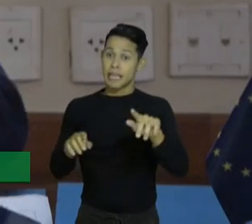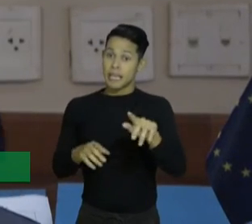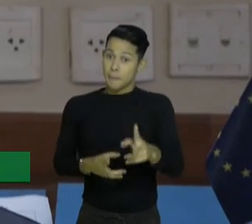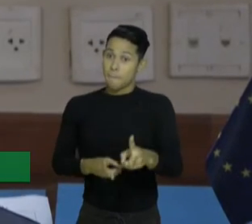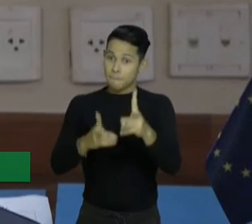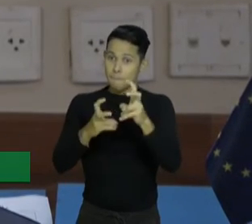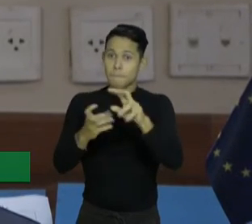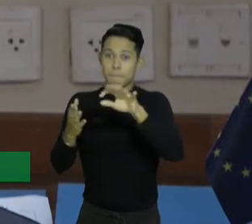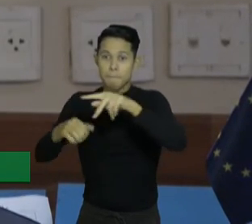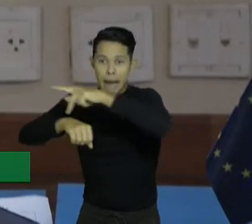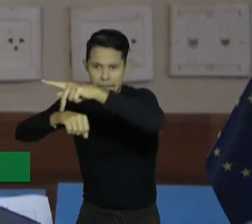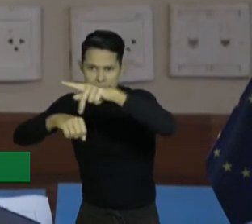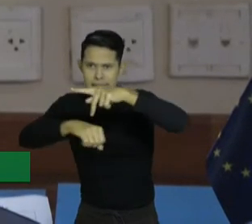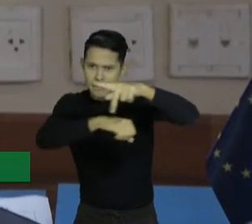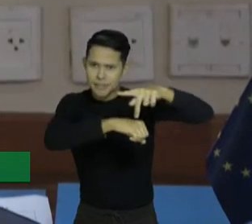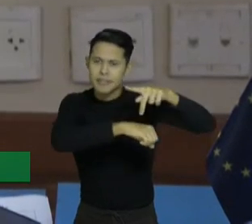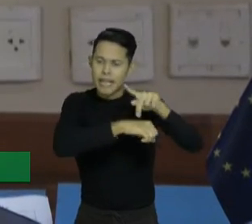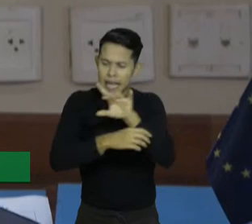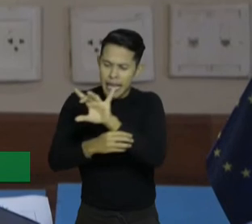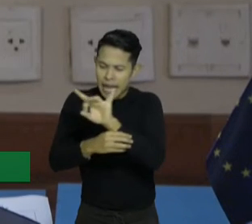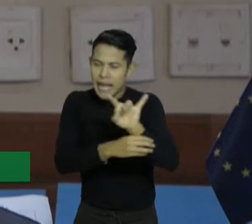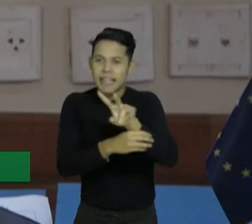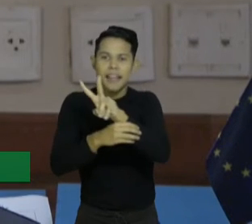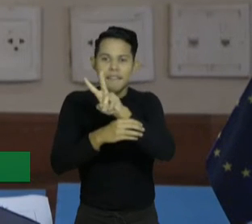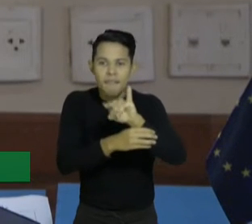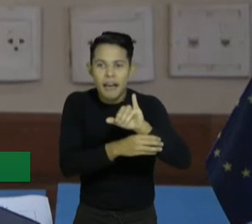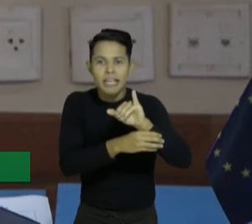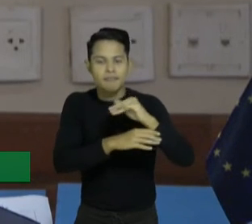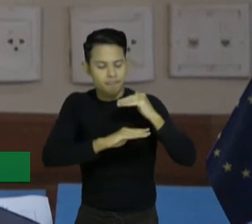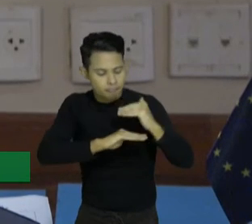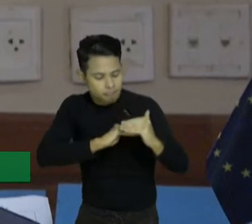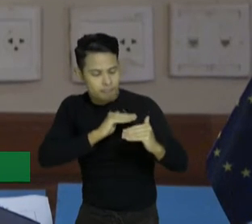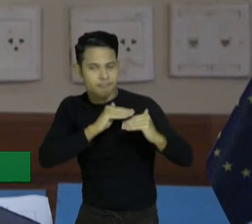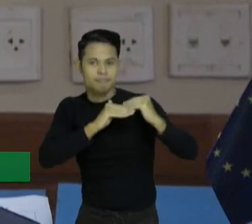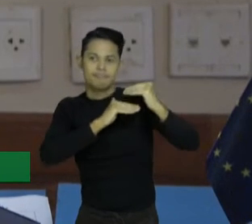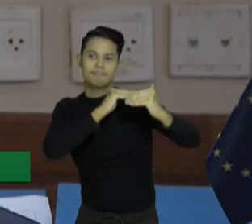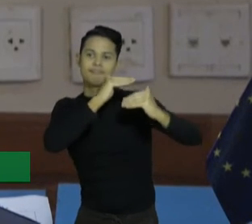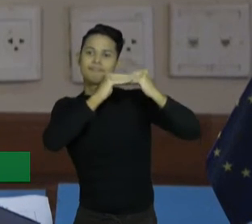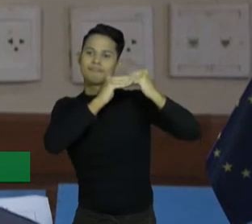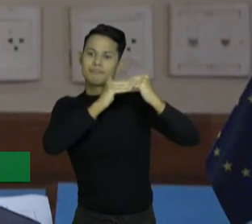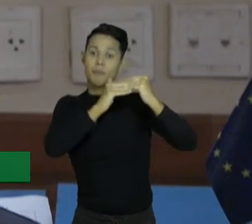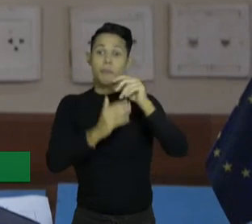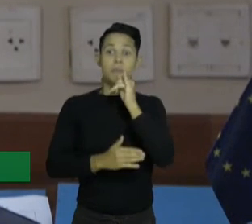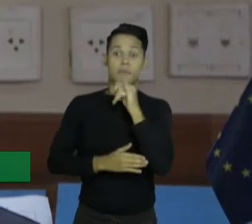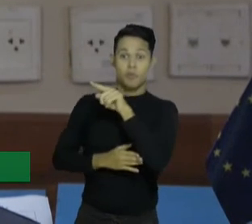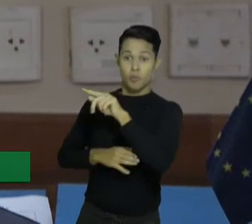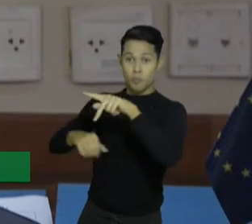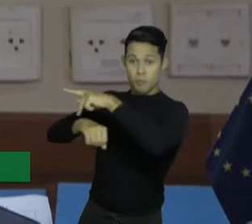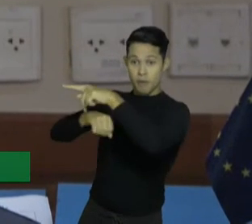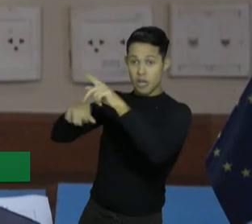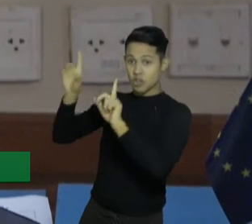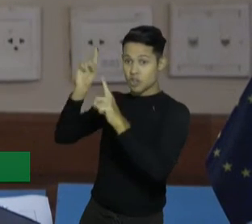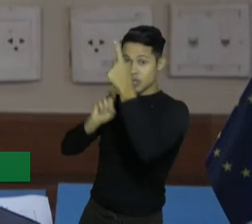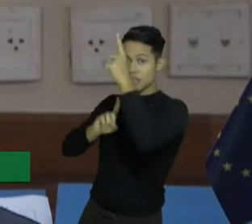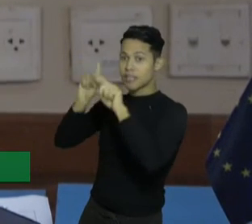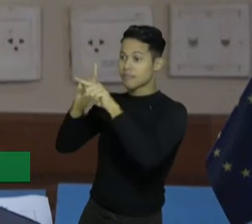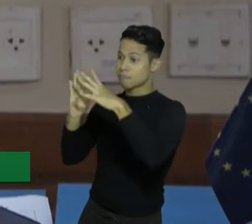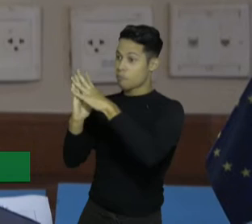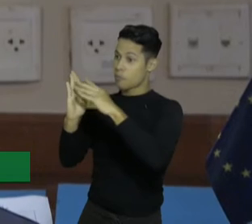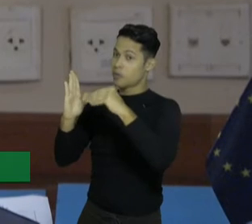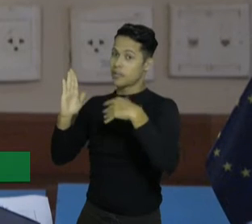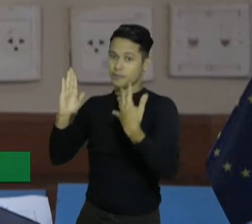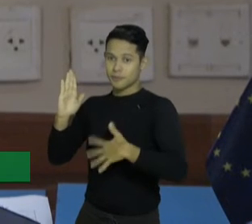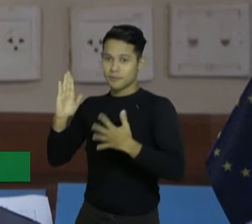avançando e o Chile é um modelo nesse sentido Então já já para nós temos 15 minutos para